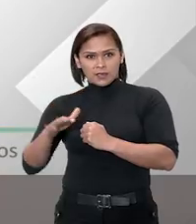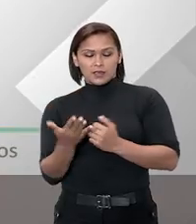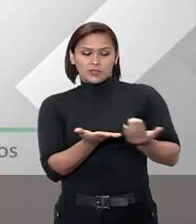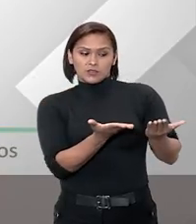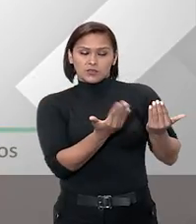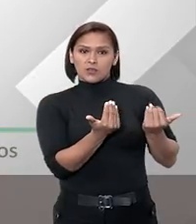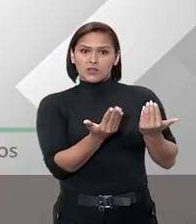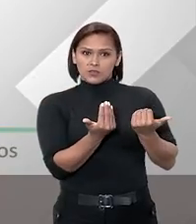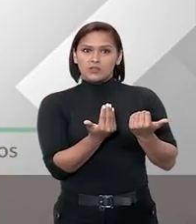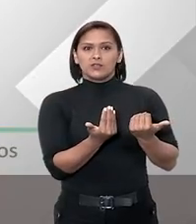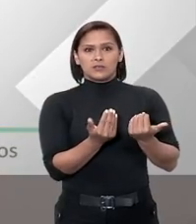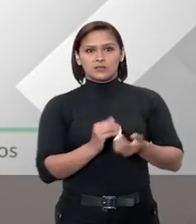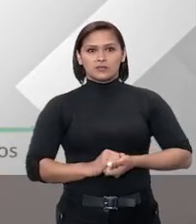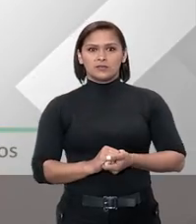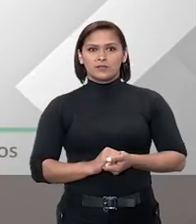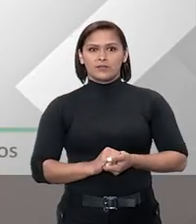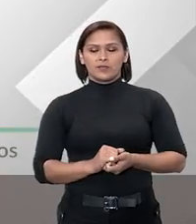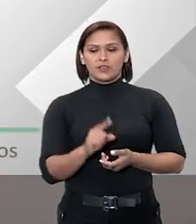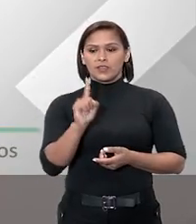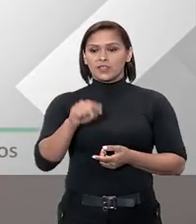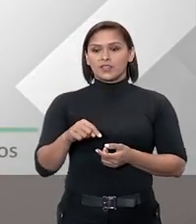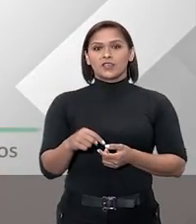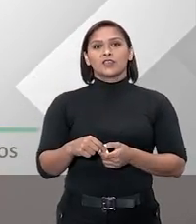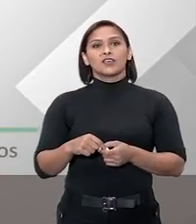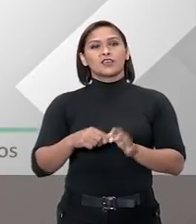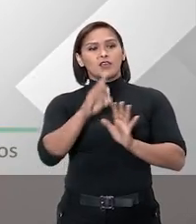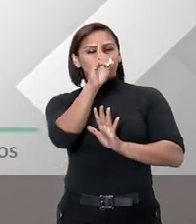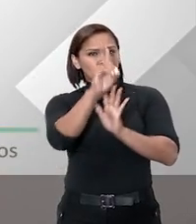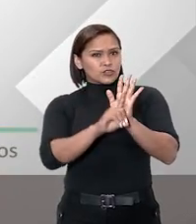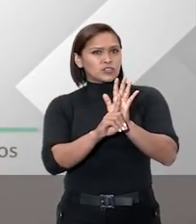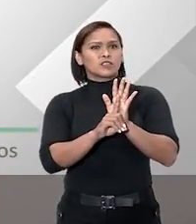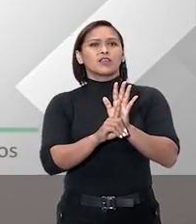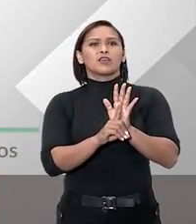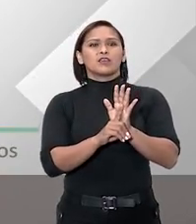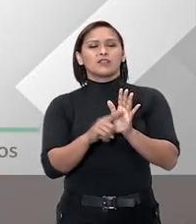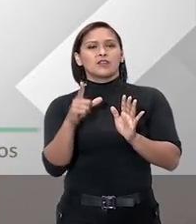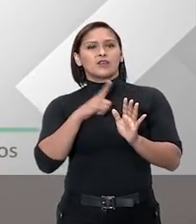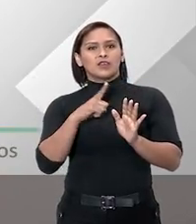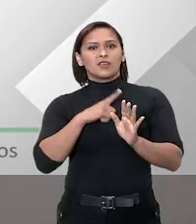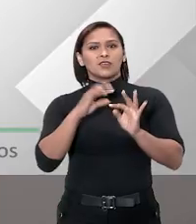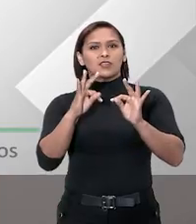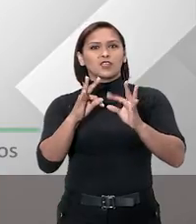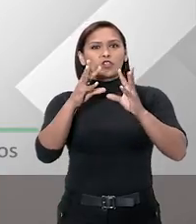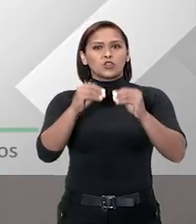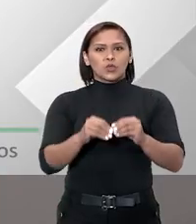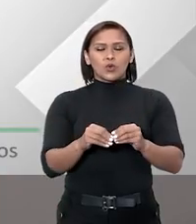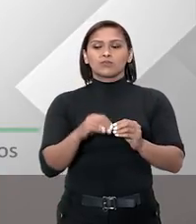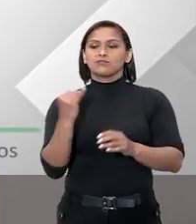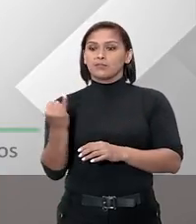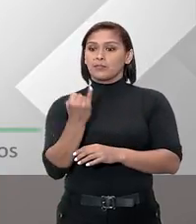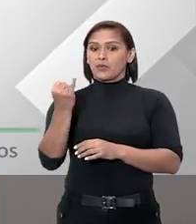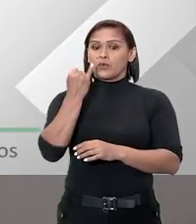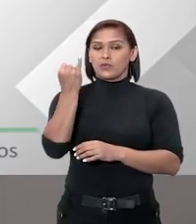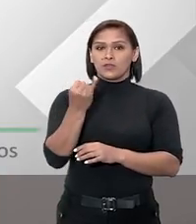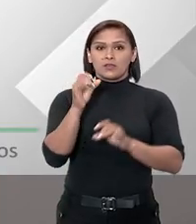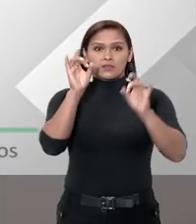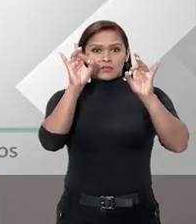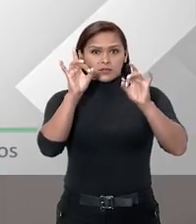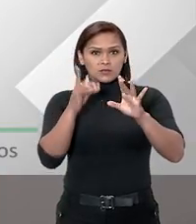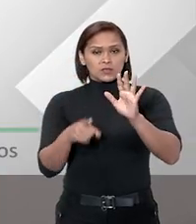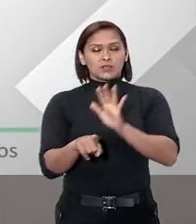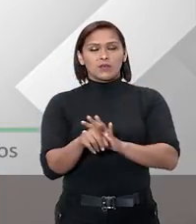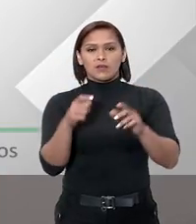e nosso adolescente, que é sujeito de direito, que tem absoluta prioridade e que